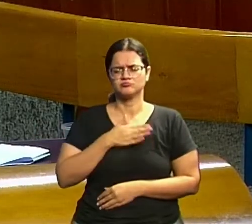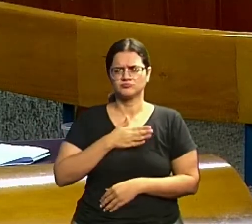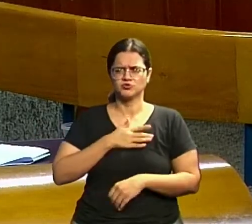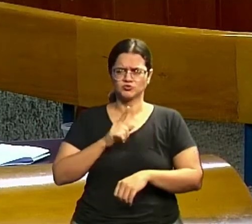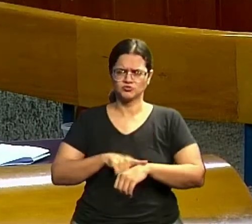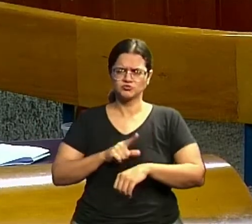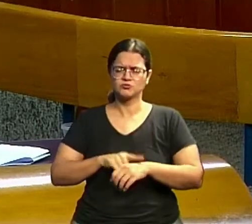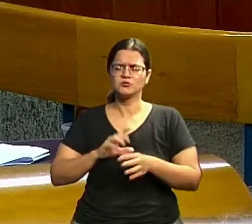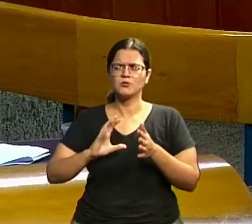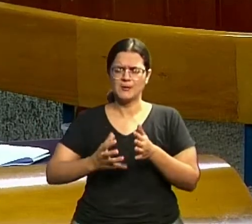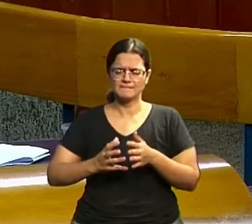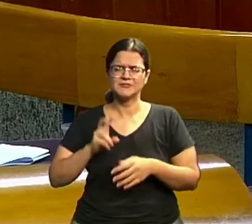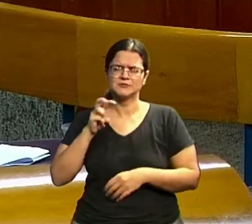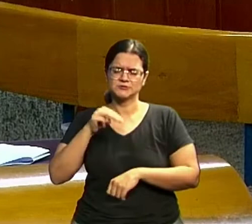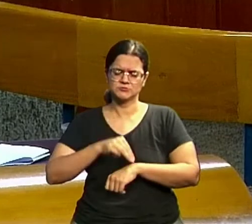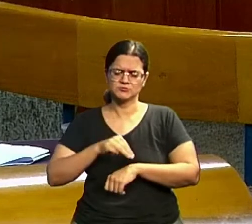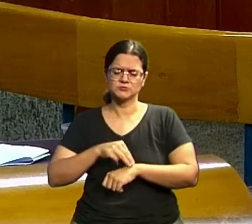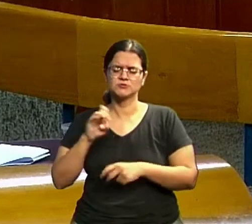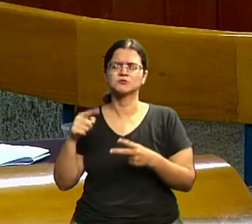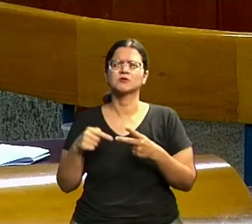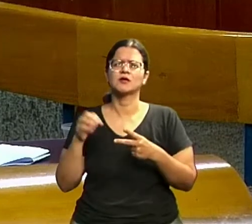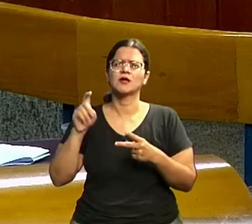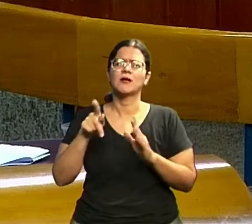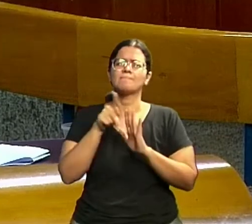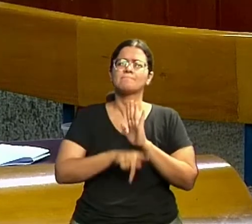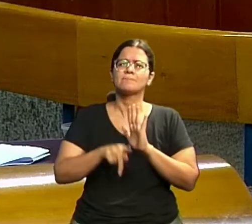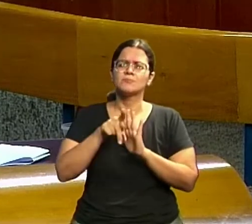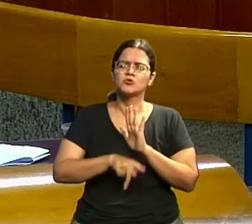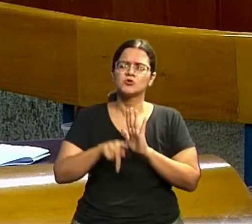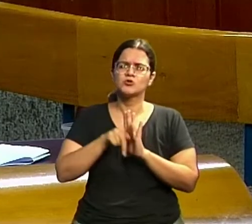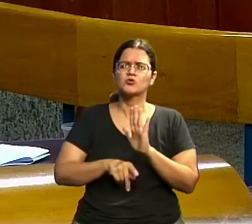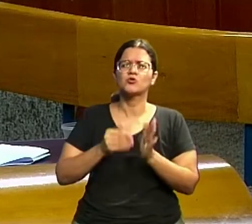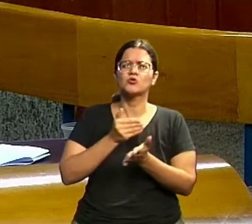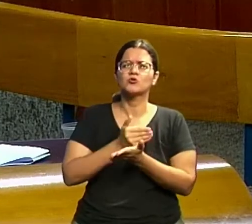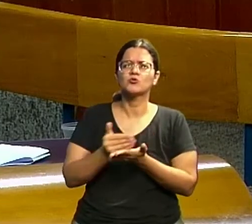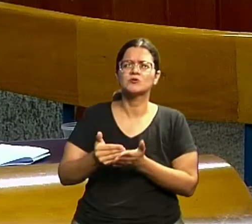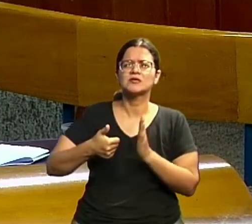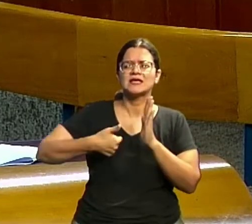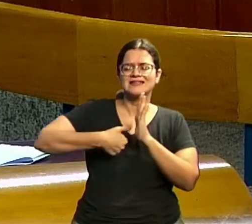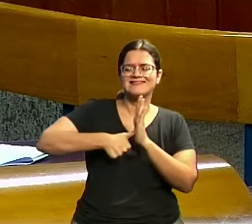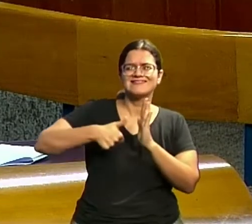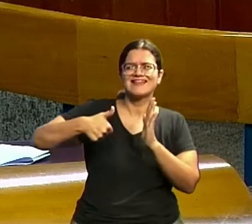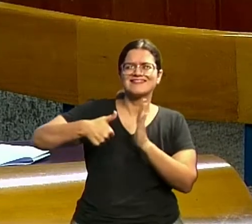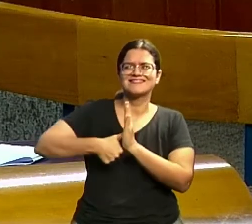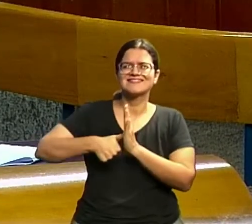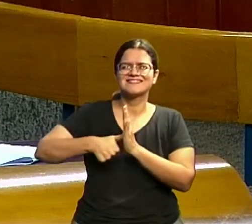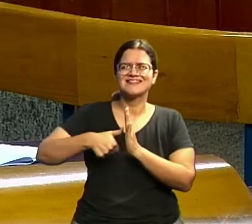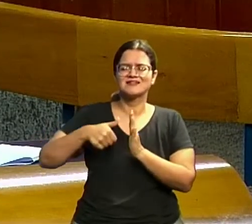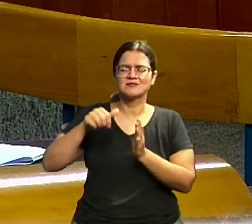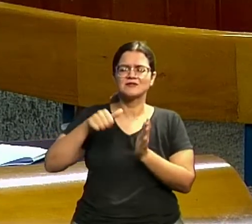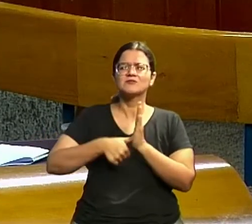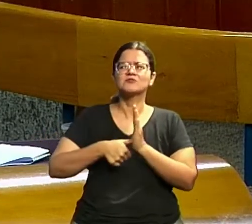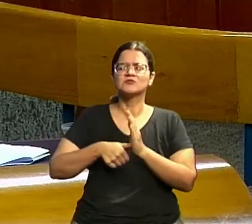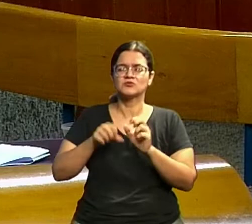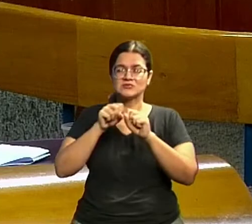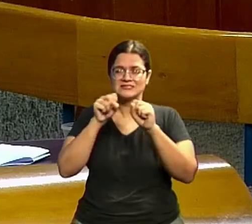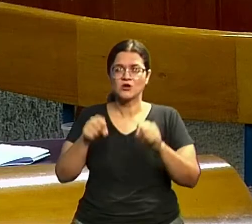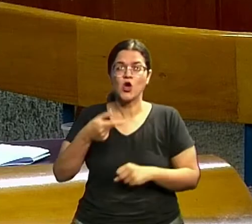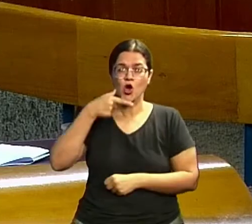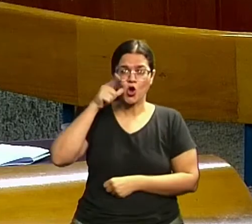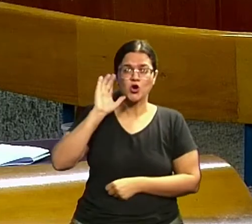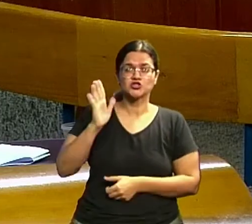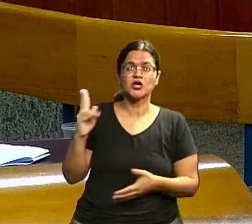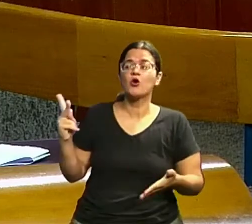pelo meu tempo de partido de 5 minutos, é o projeto de implementação de sistema biométrico. Uma vez que